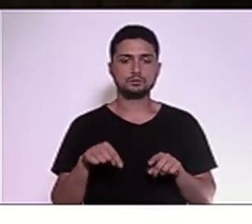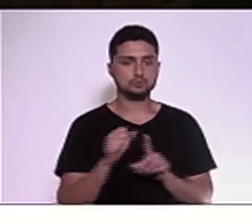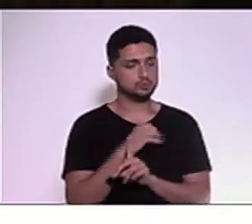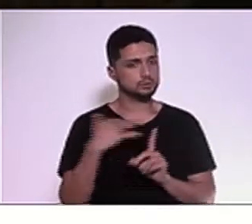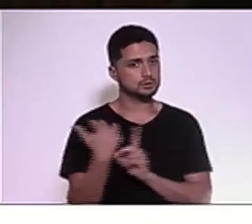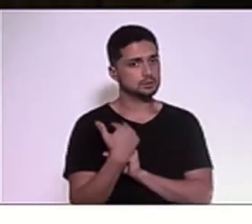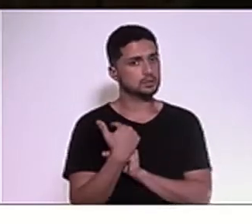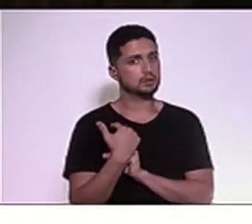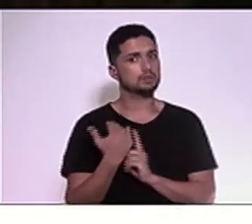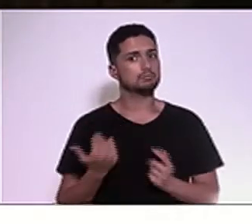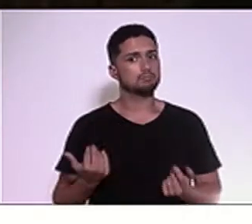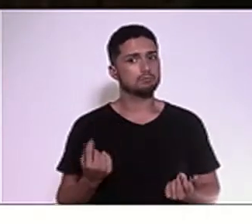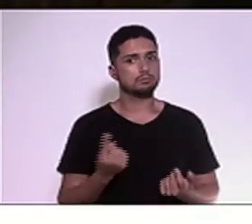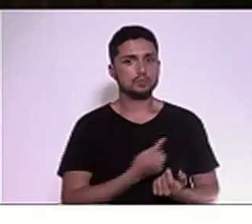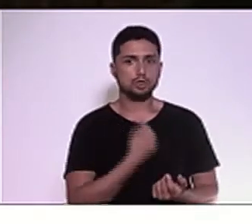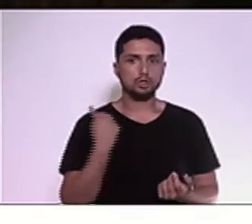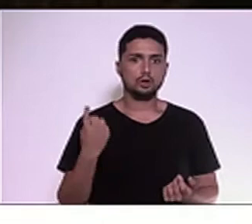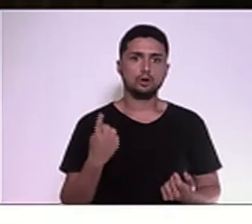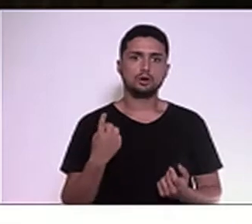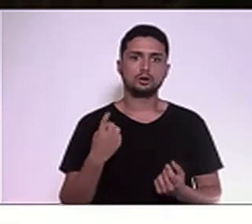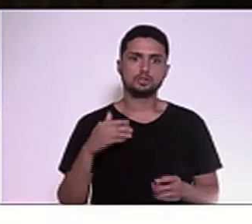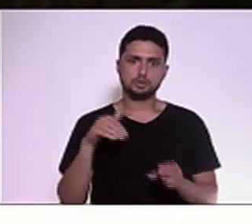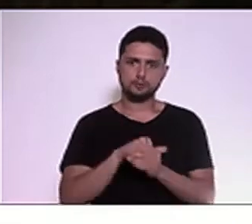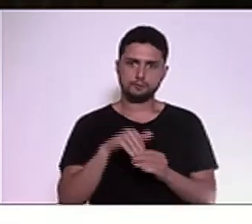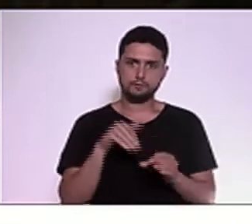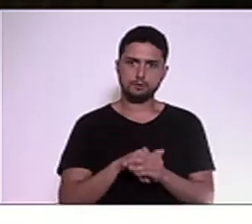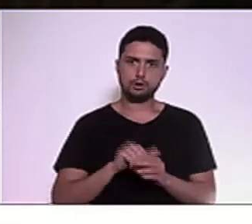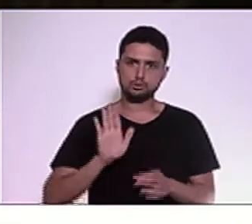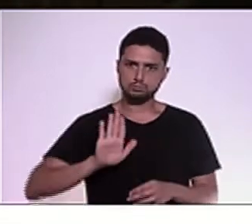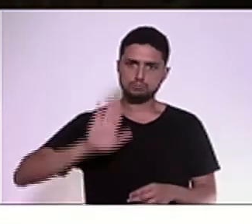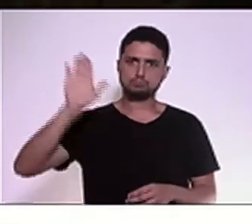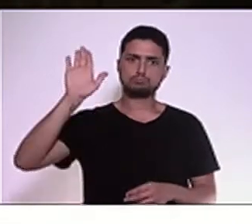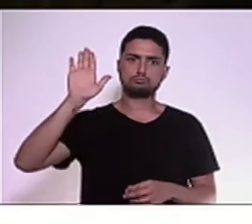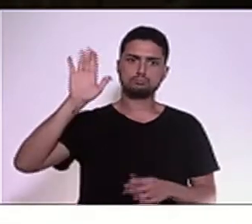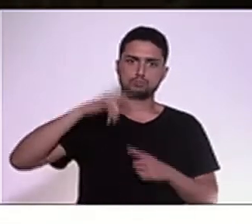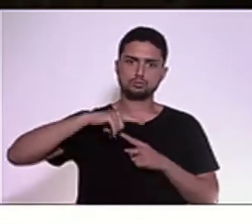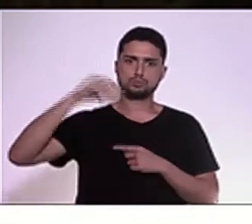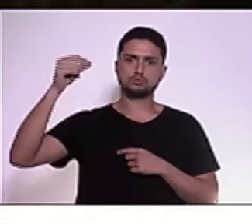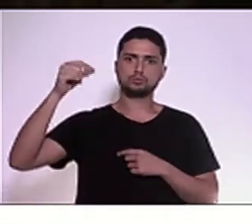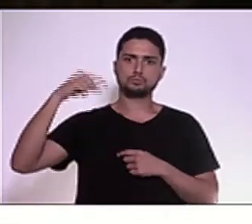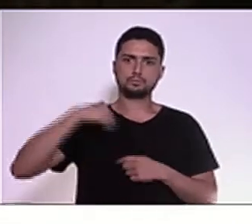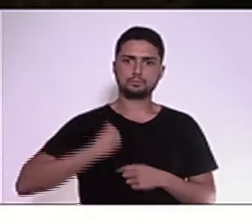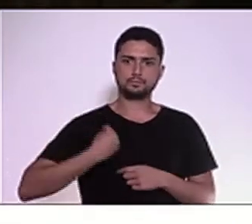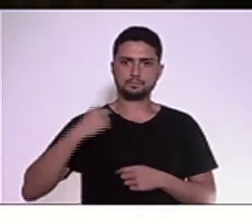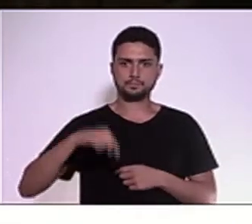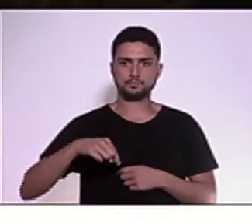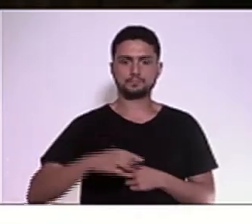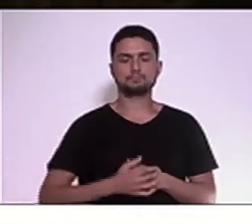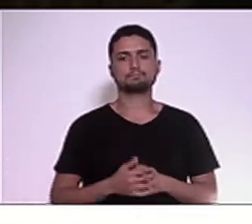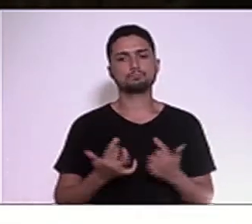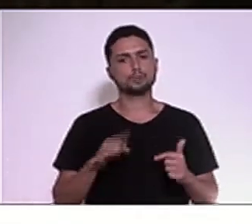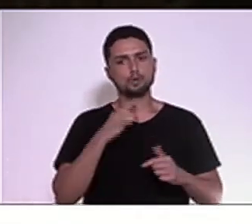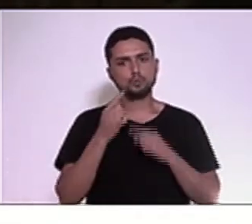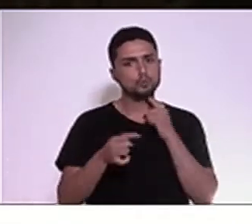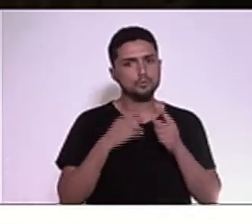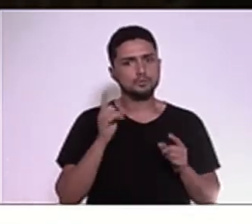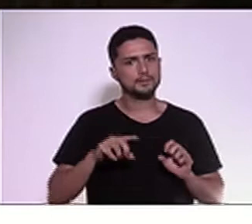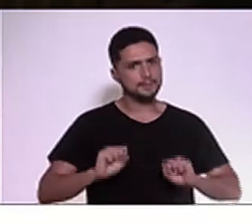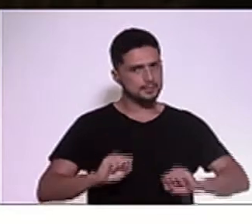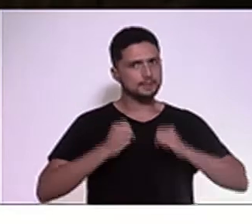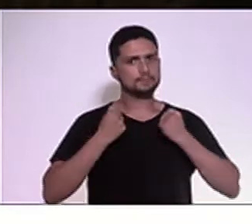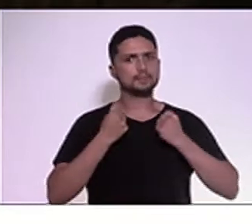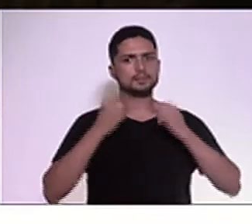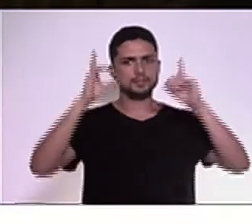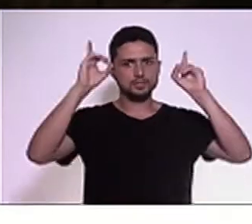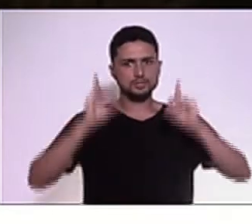somos eleitos e eleitas para estar nessa casa. É, sem dúvida nenhuma, defender